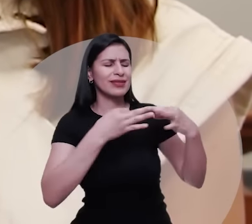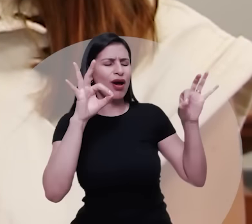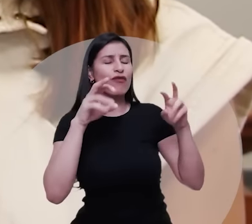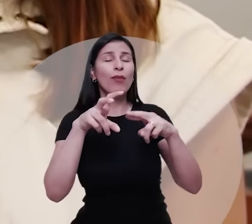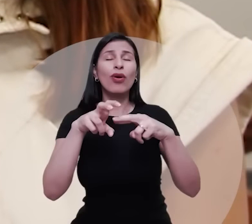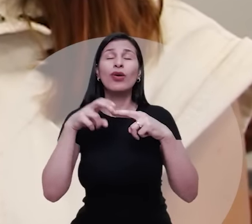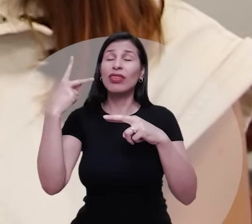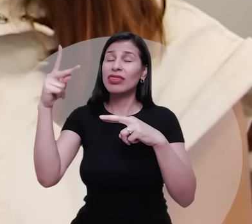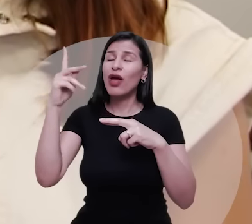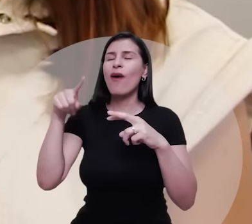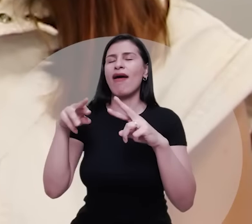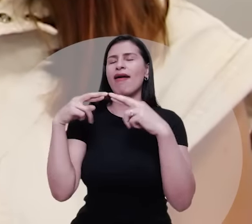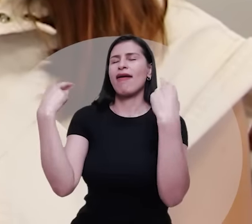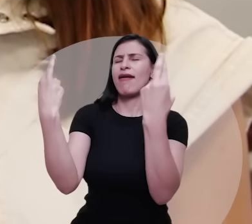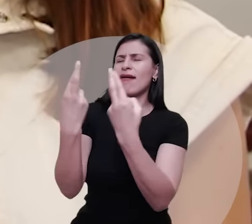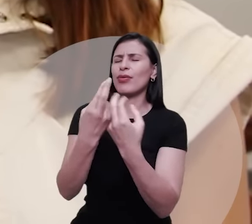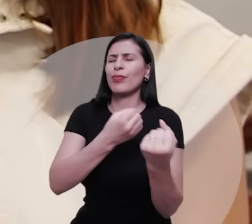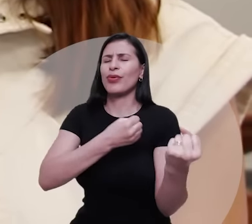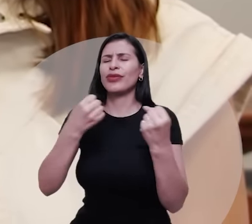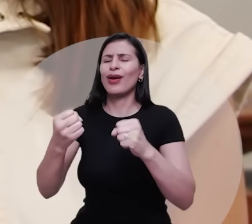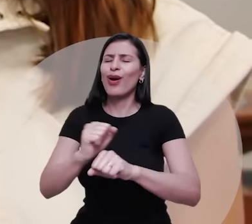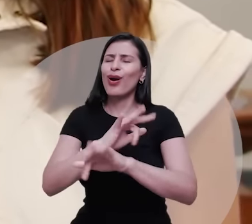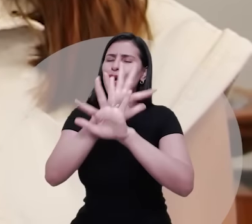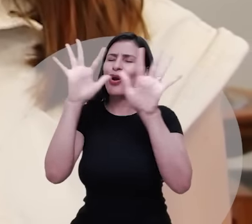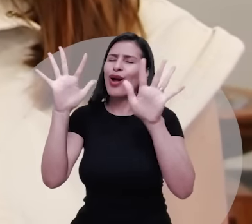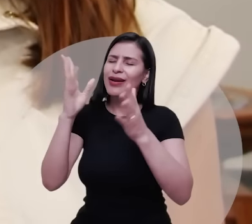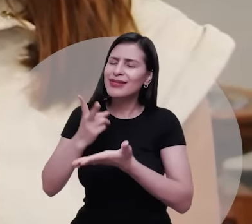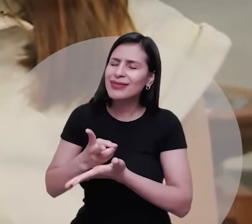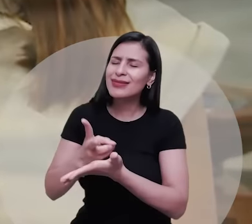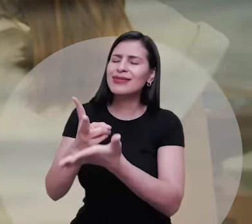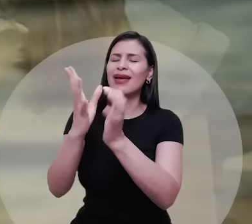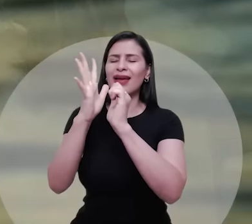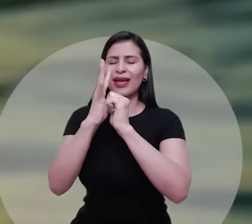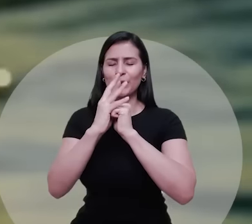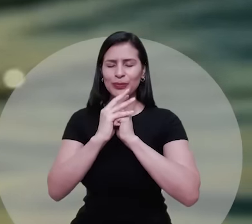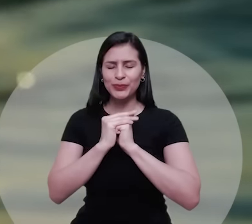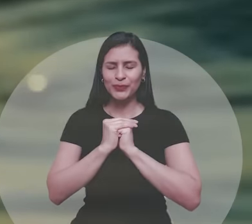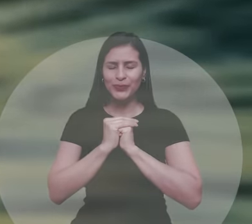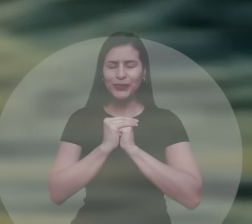poder e a glória para sempre. Amém.